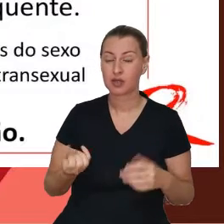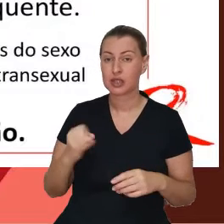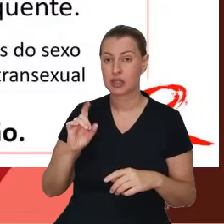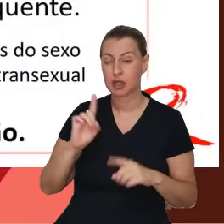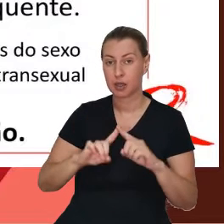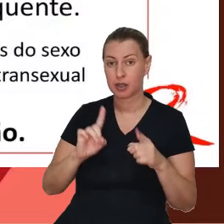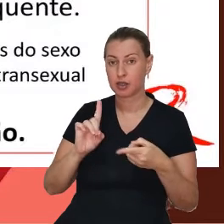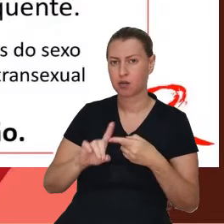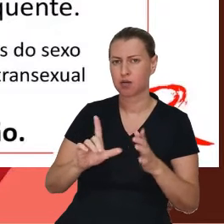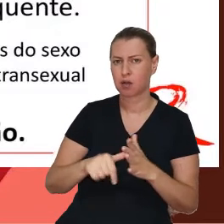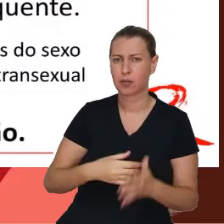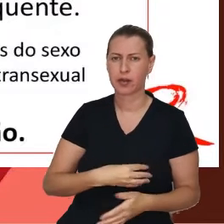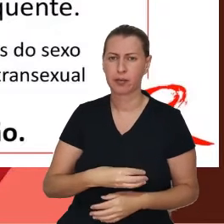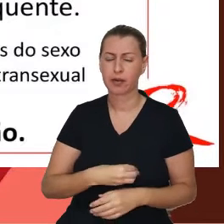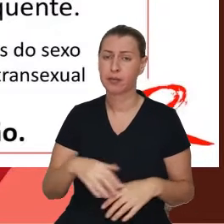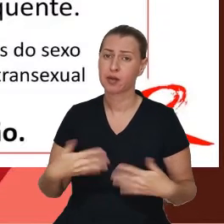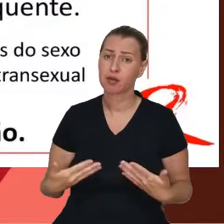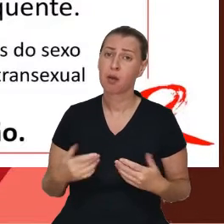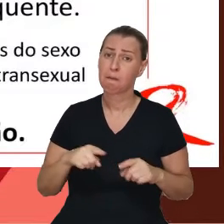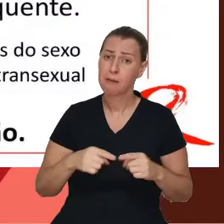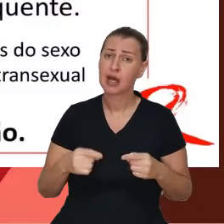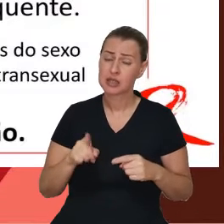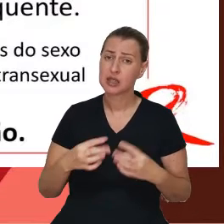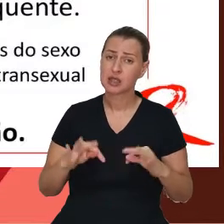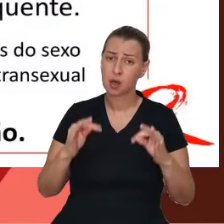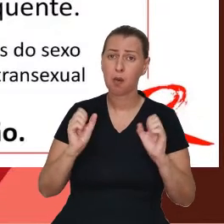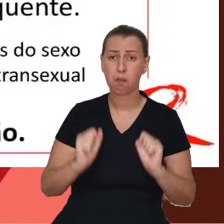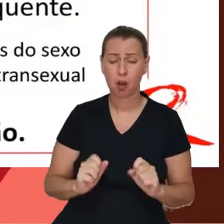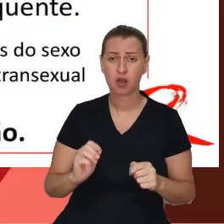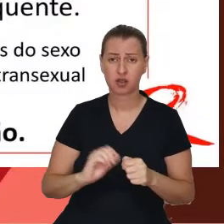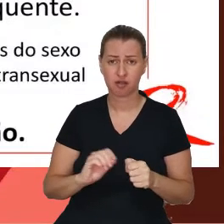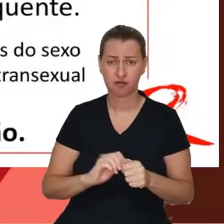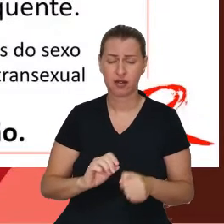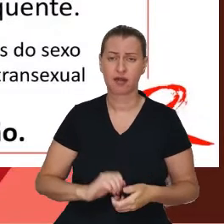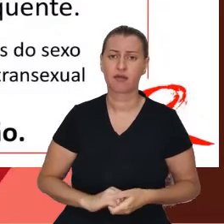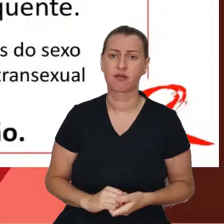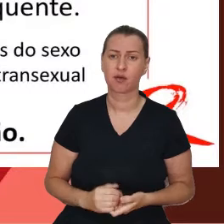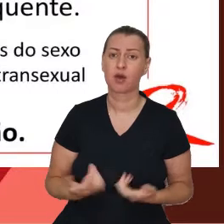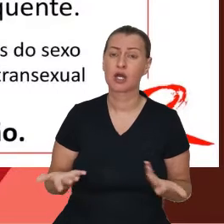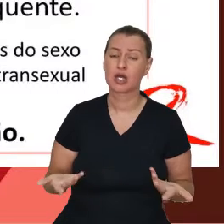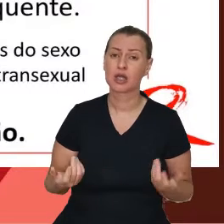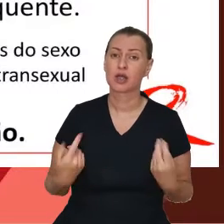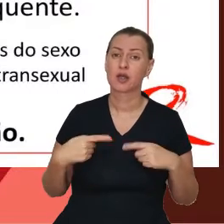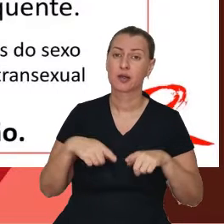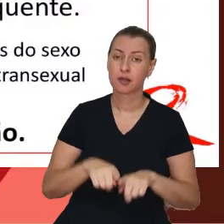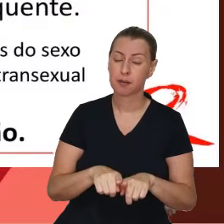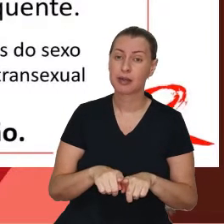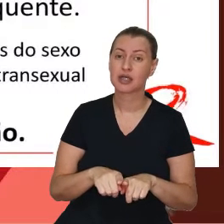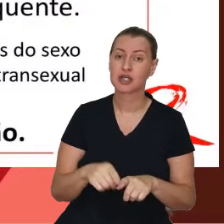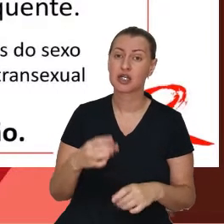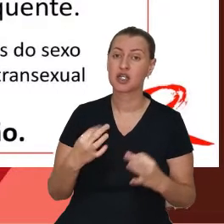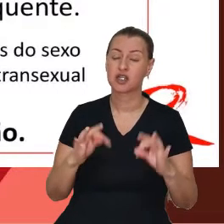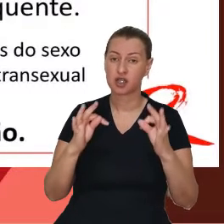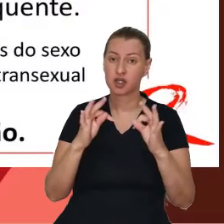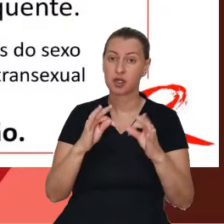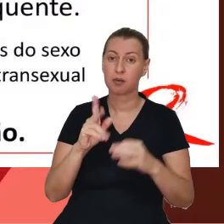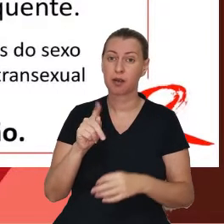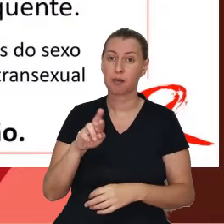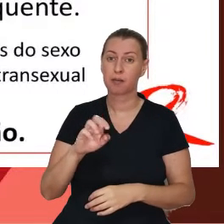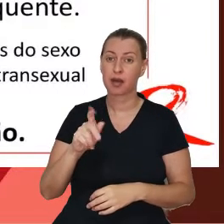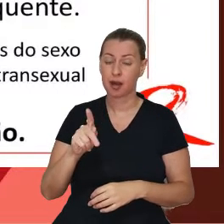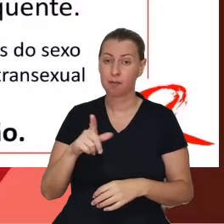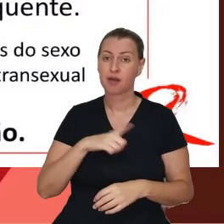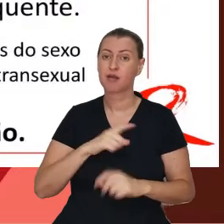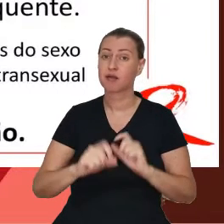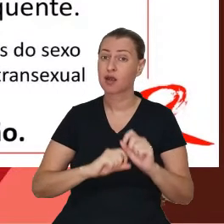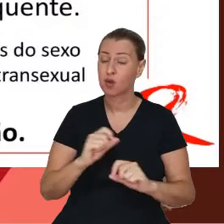amamentação. Então, além do tratamento dessa parceria, né, que é indetectável e intransmissível, a PrEP também